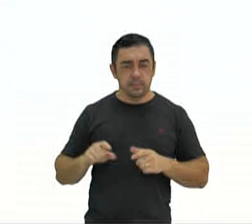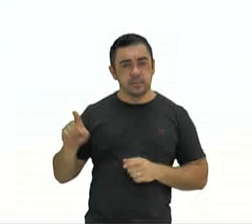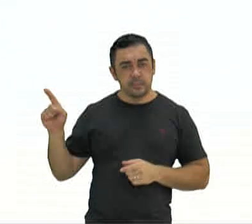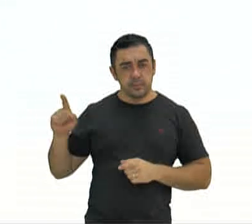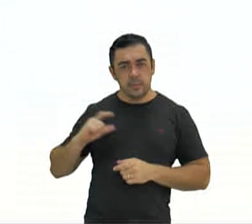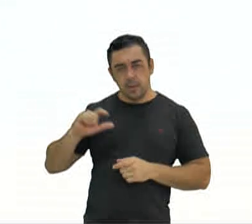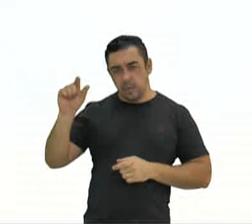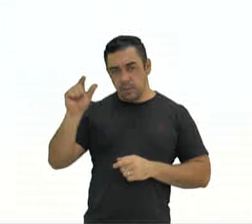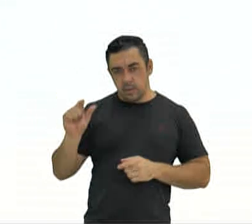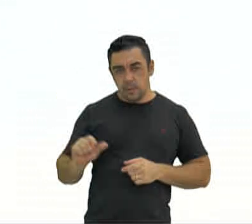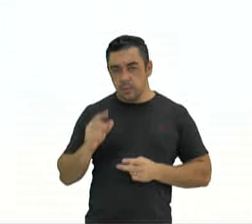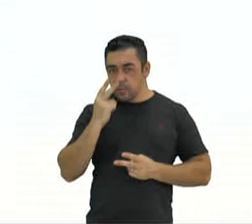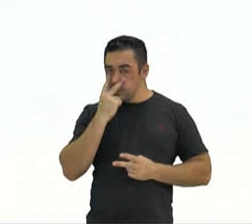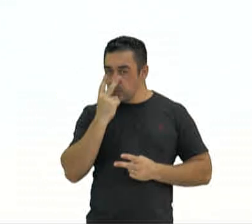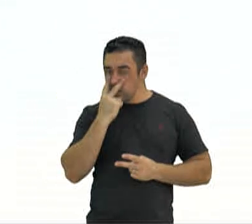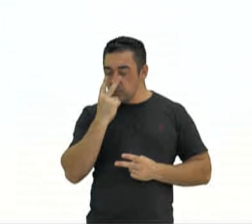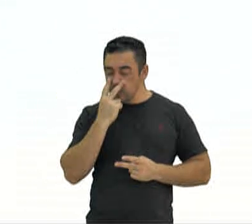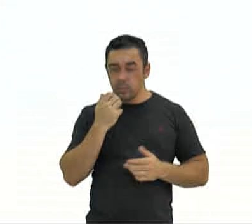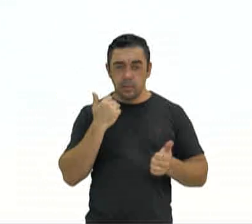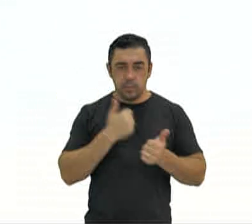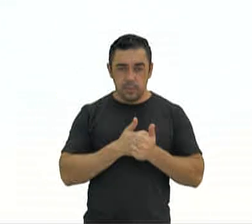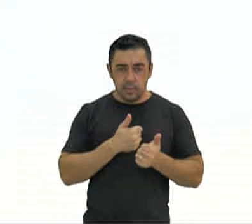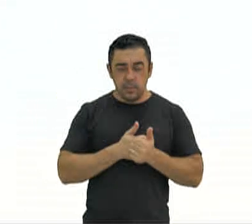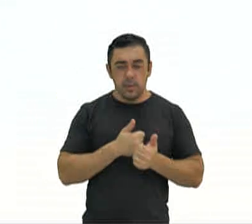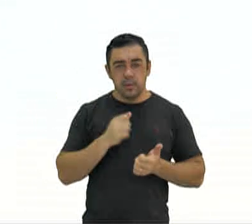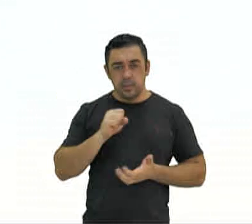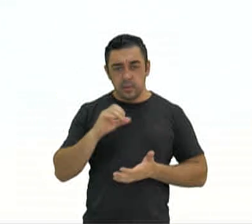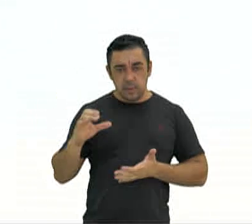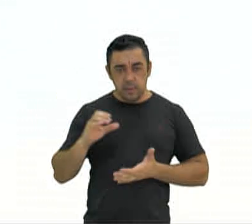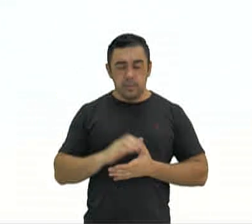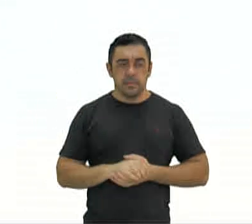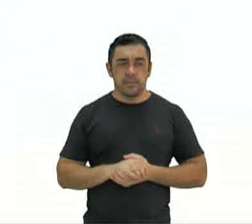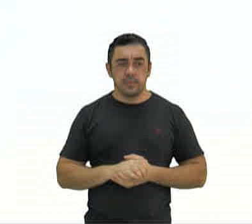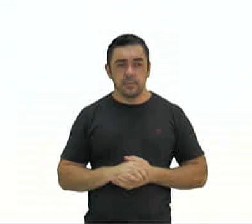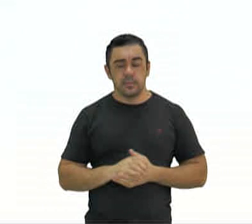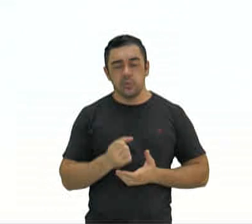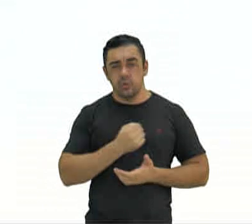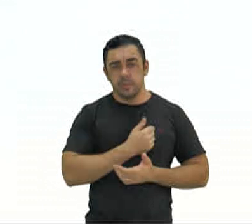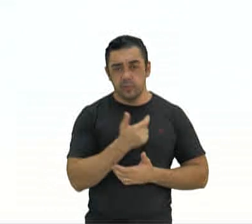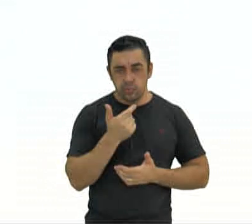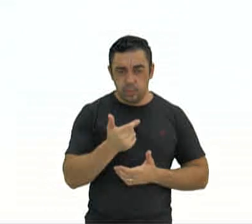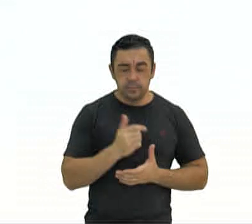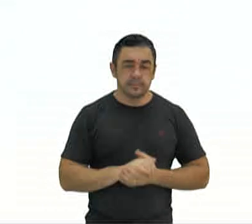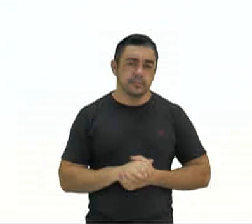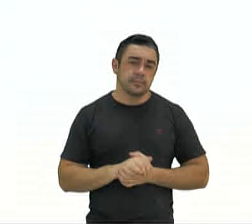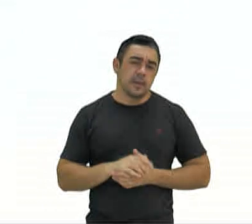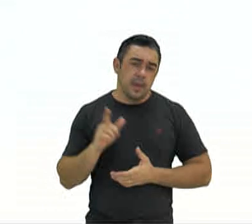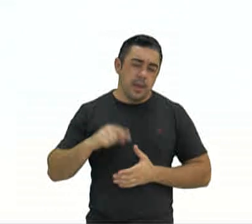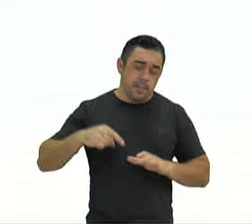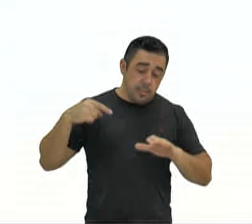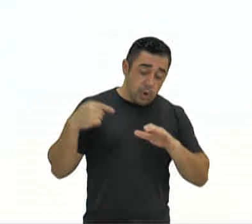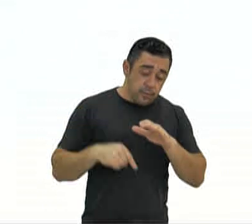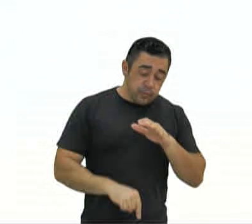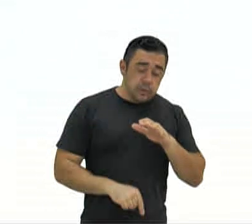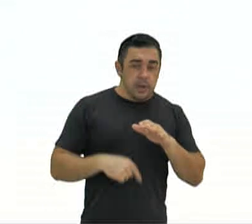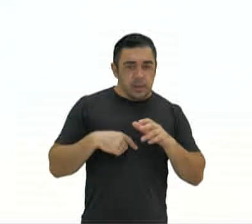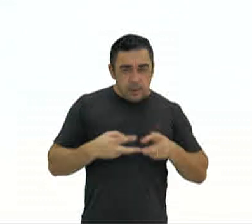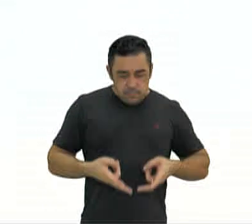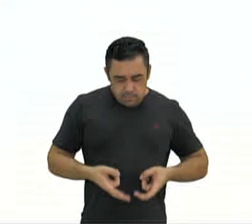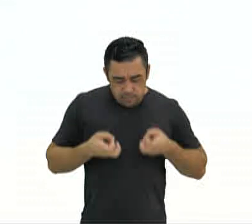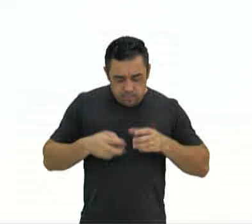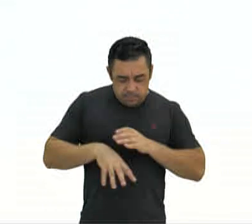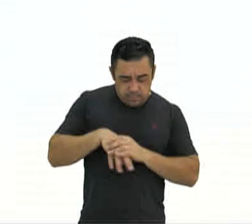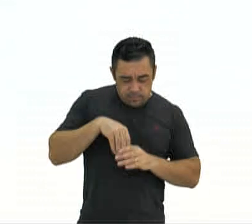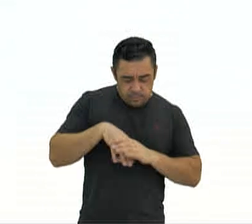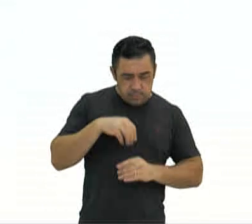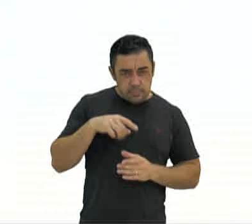entre o litoral do Espírito Santo e litoral de Santa Catarina. Número 2. Em fase de grande profundidade, a exploração do petróleo